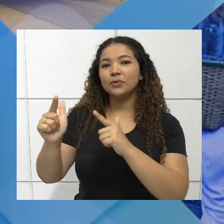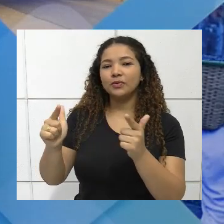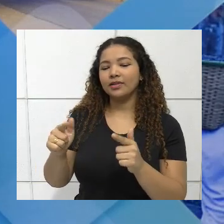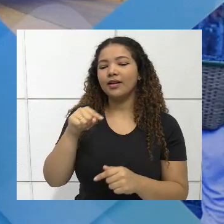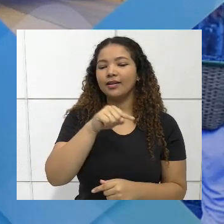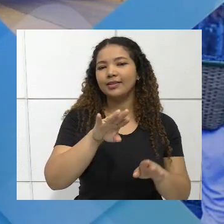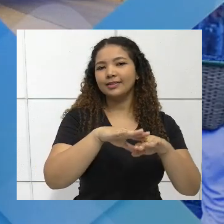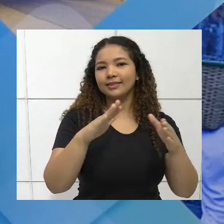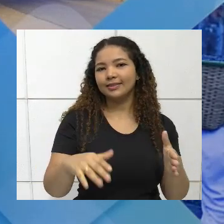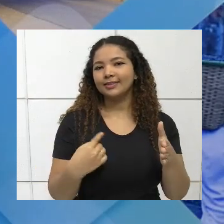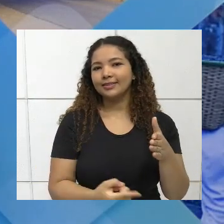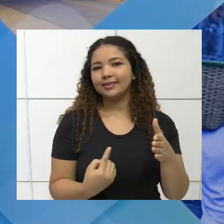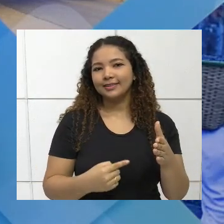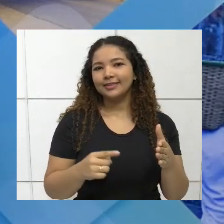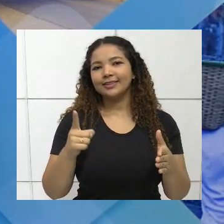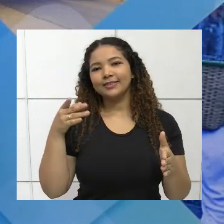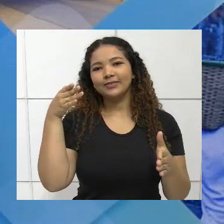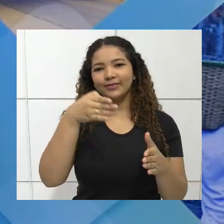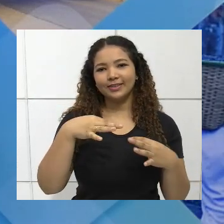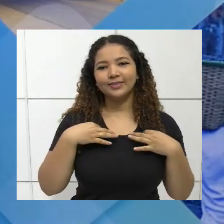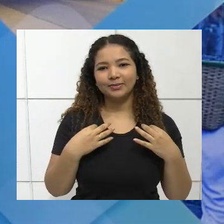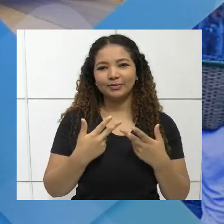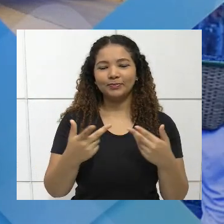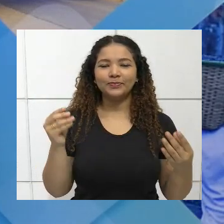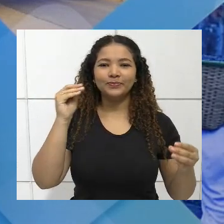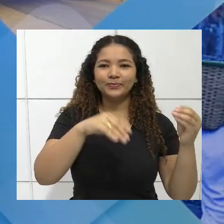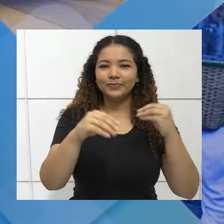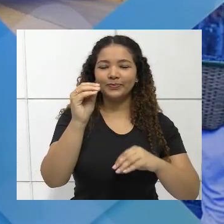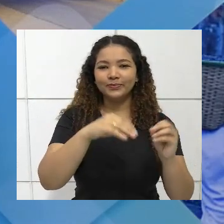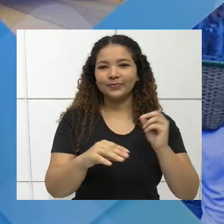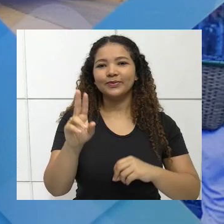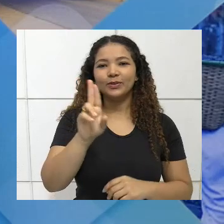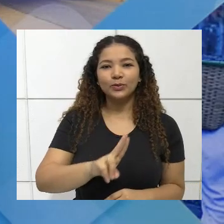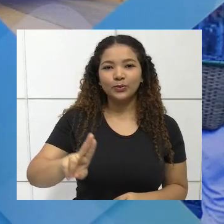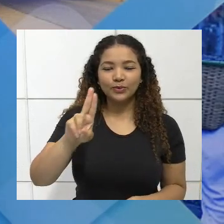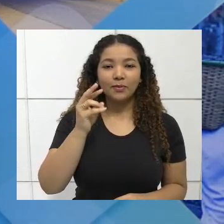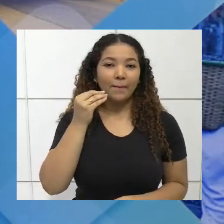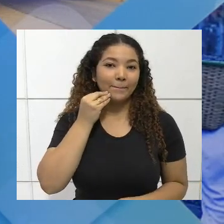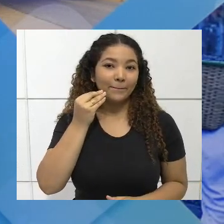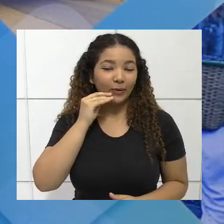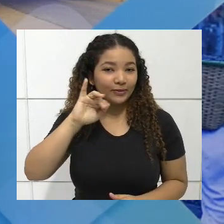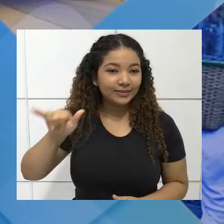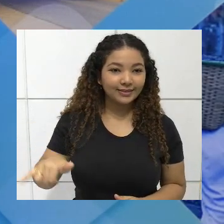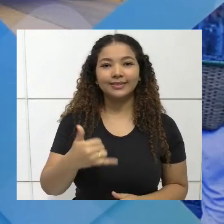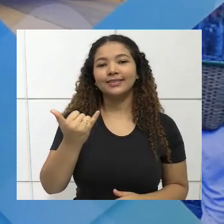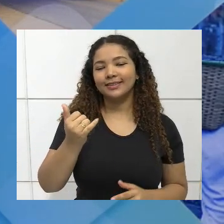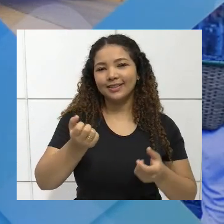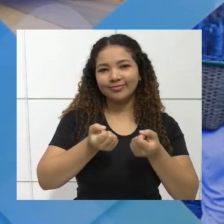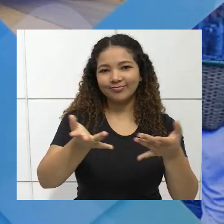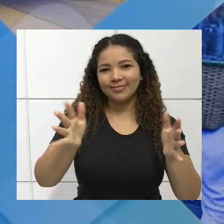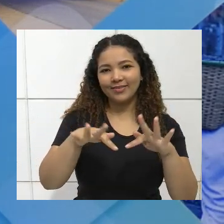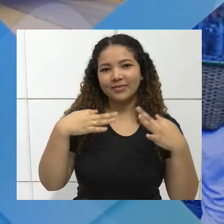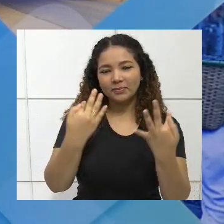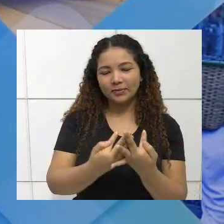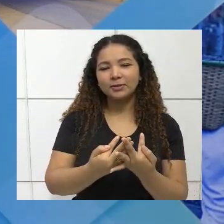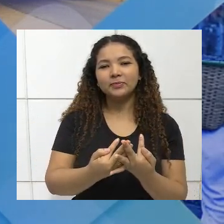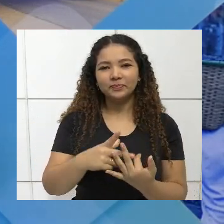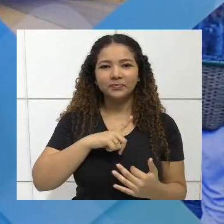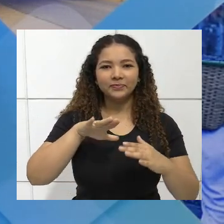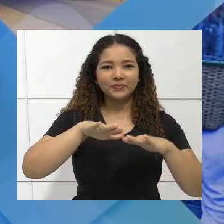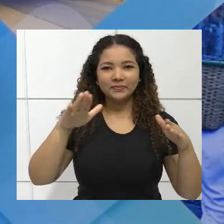Clean, a Cris está sendo atendido e com certeza utilizando ali a oportunidade de oferecer o melhor para toda a sua família.